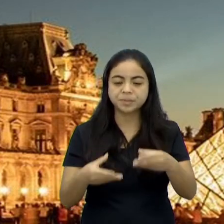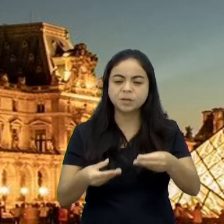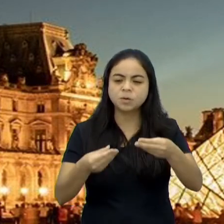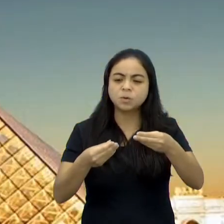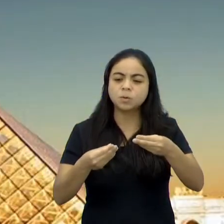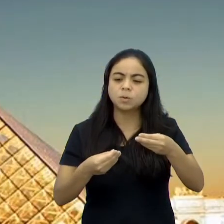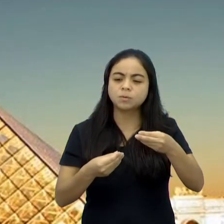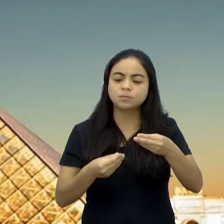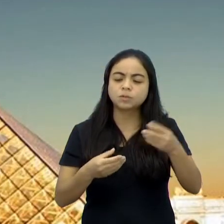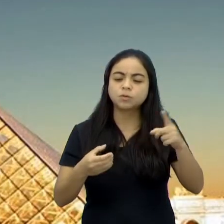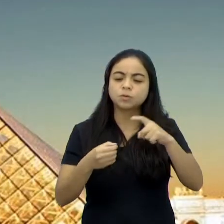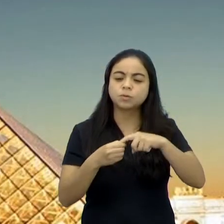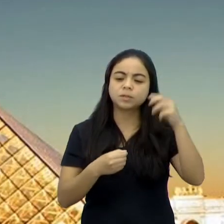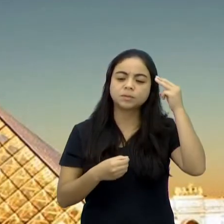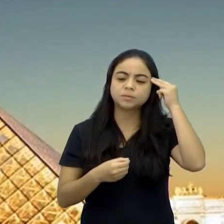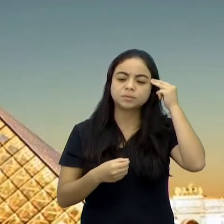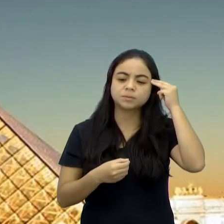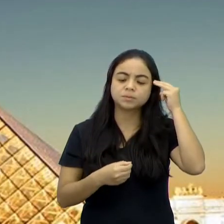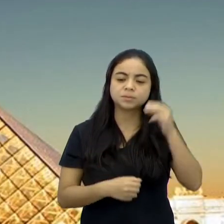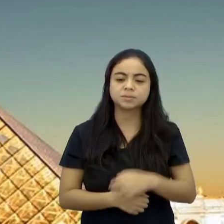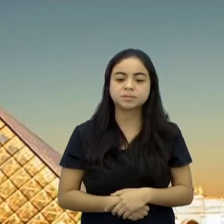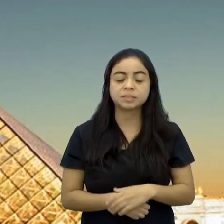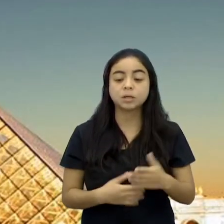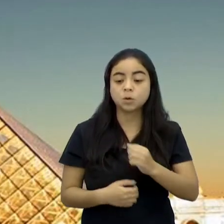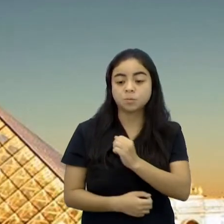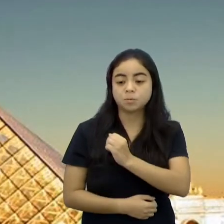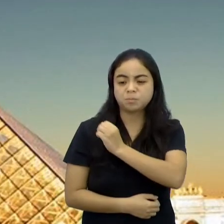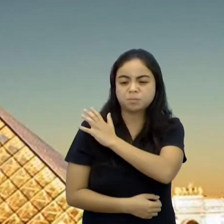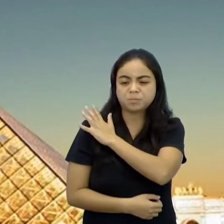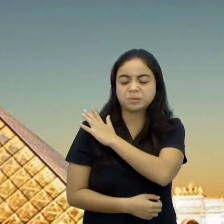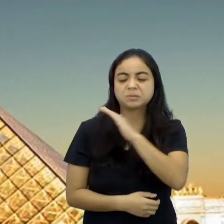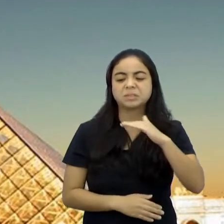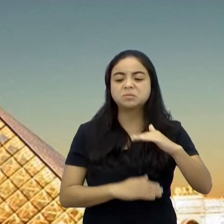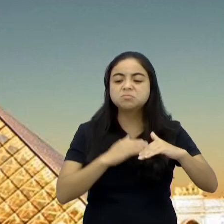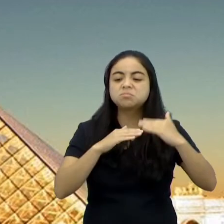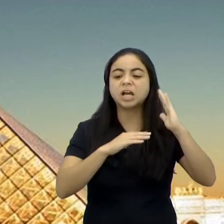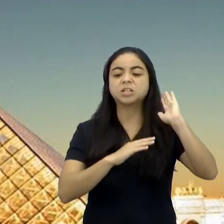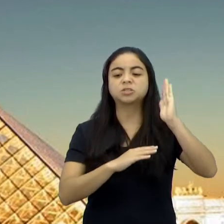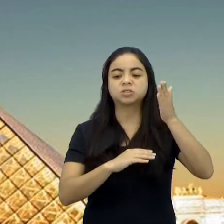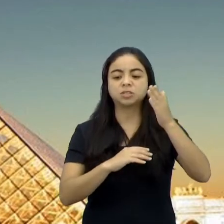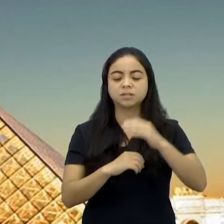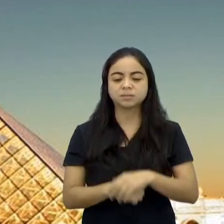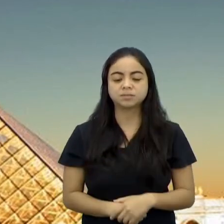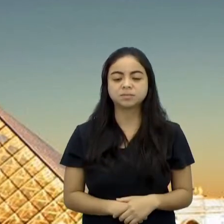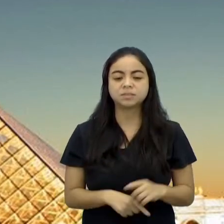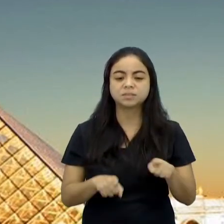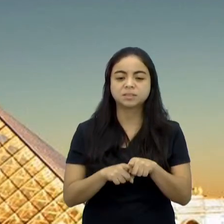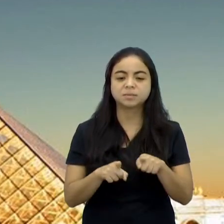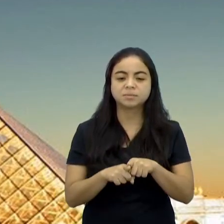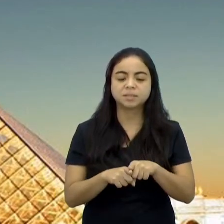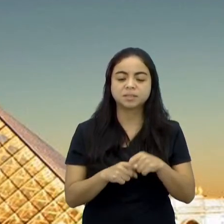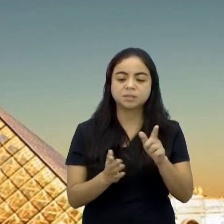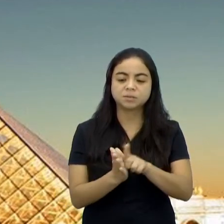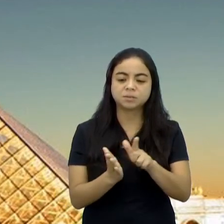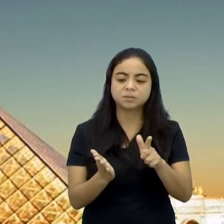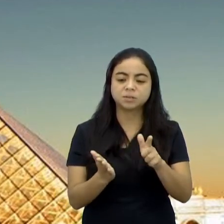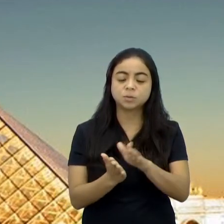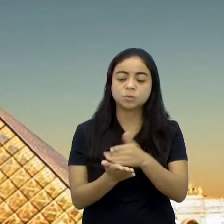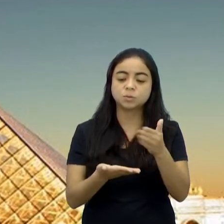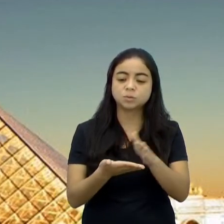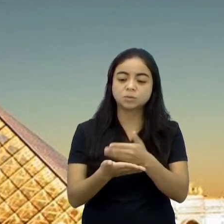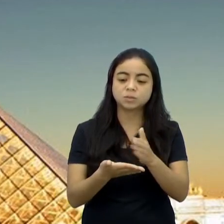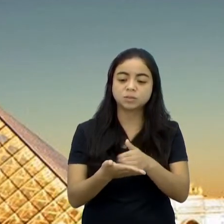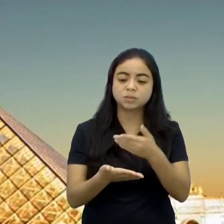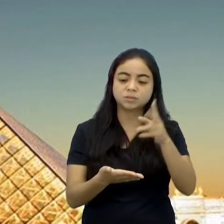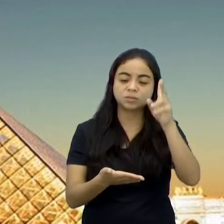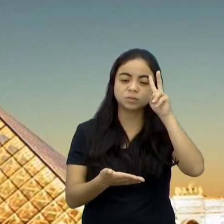memória. Exato, né? Preconceitos superados, ideias. Na verdade, nas provas nos livros de história, daqueles manuais, né, os livros